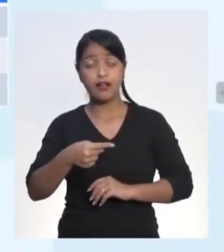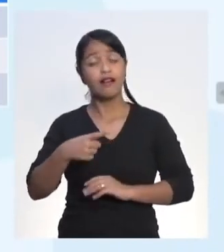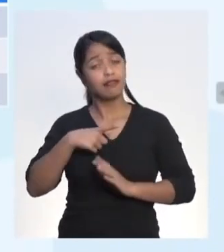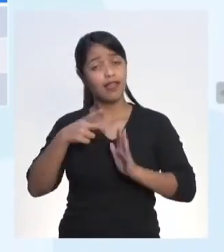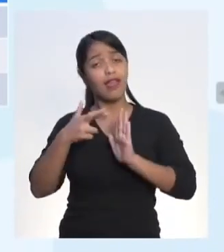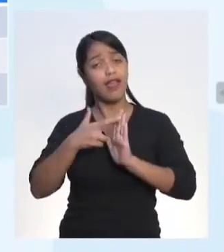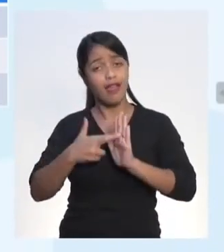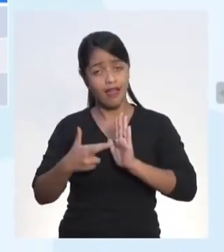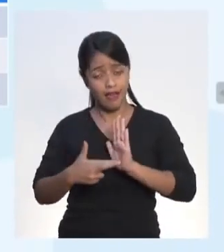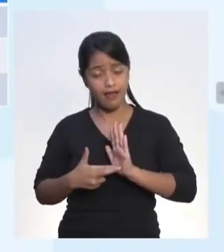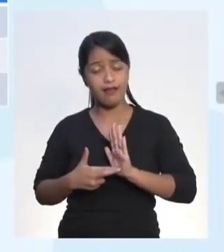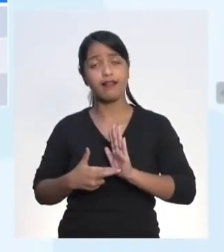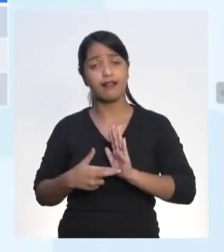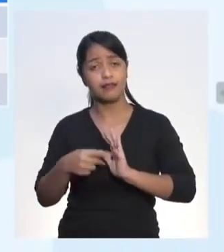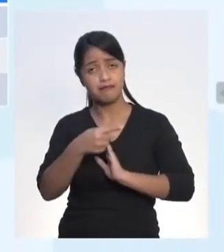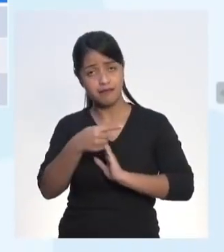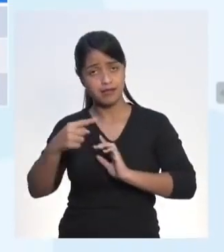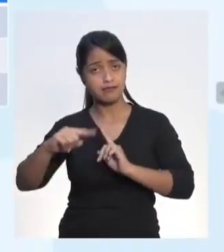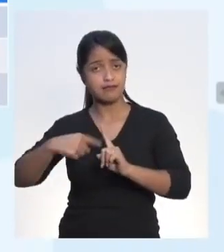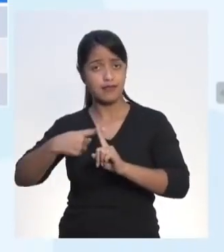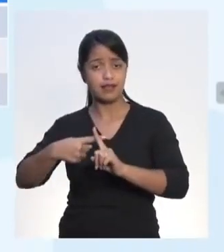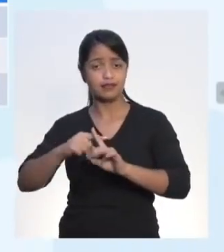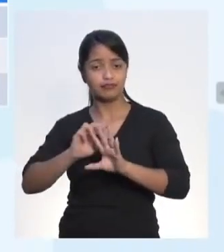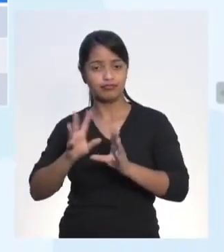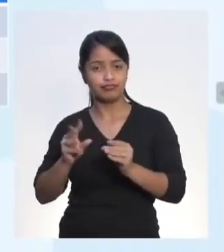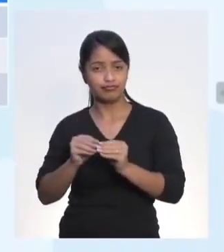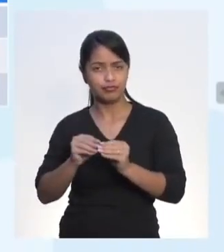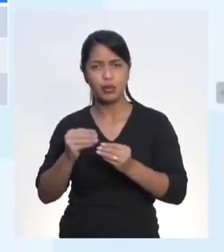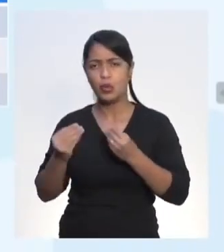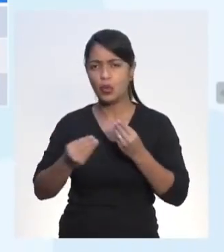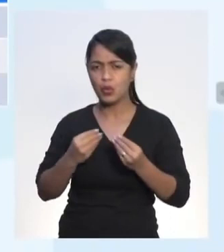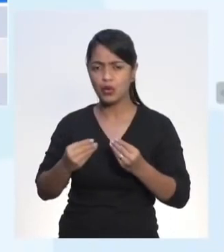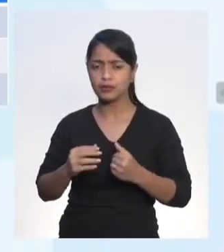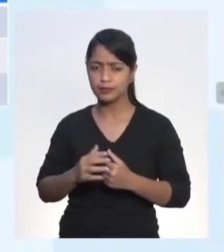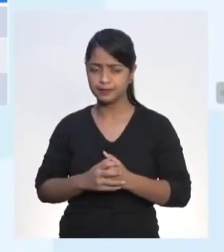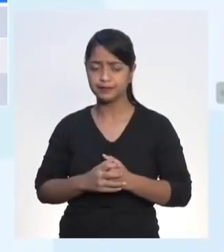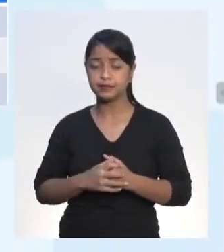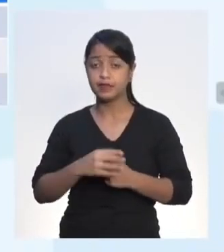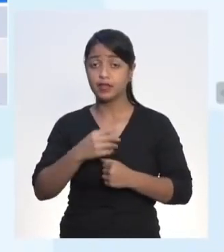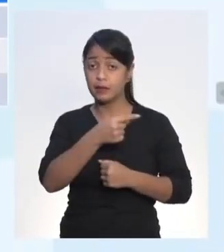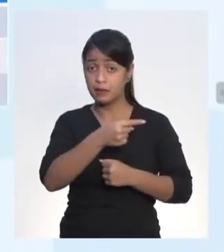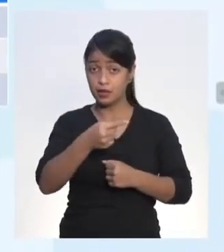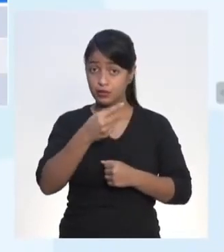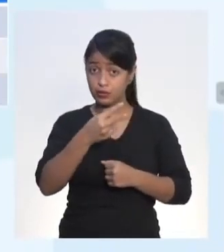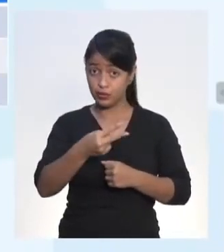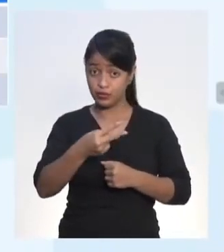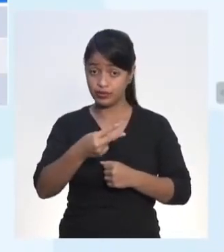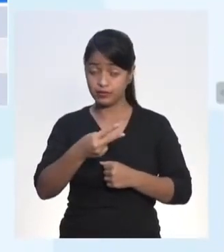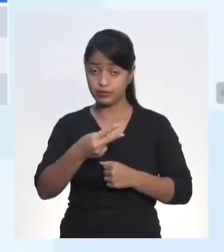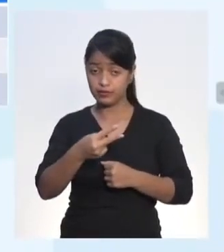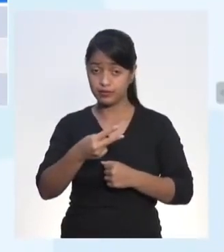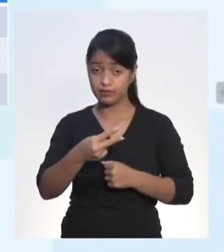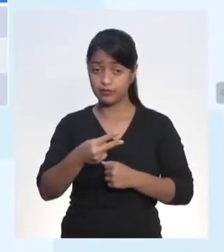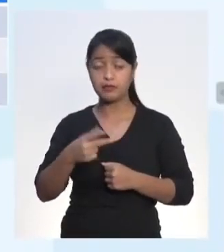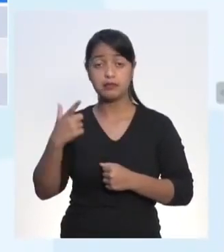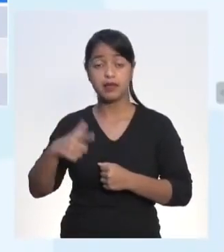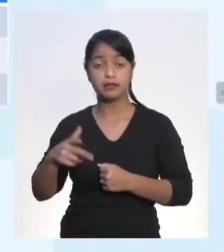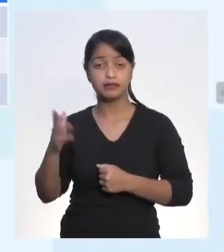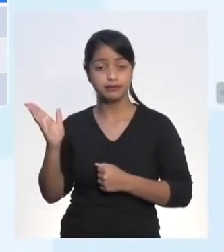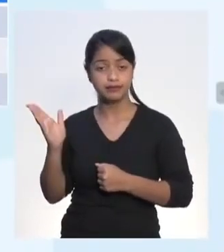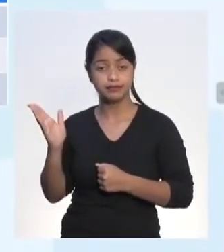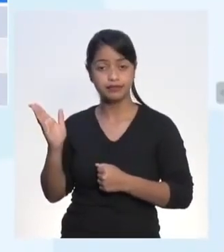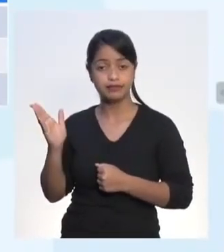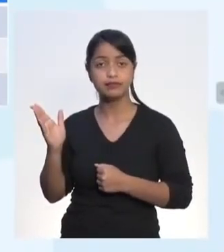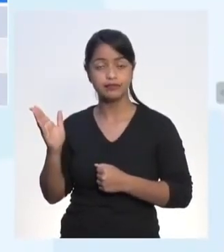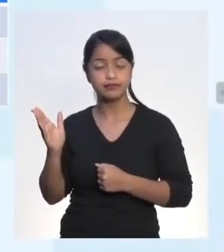né? Perfeito. Então, o que eu tenho que fazer? 2 negativo, né? Sinais diferentes. Mantém, é o primeiro. E aqui é sinais diferentes, né? Legal. Então,